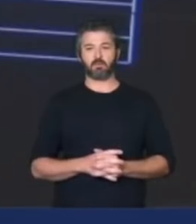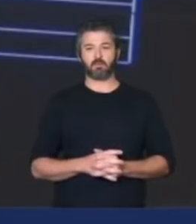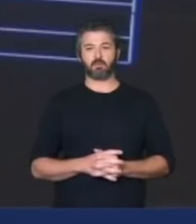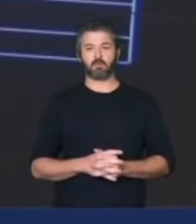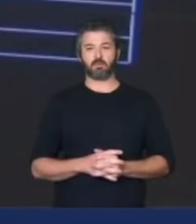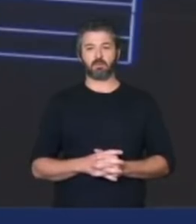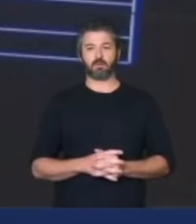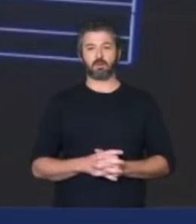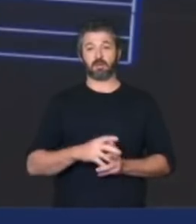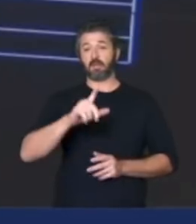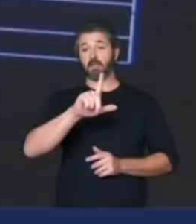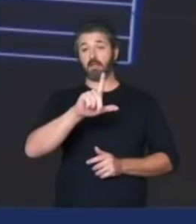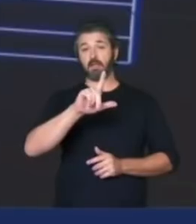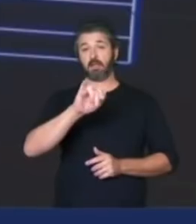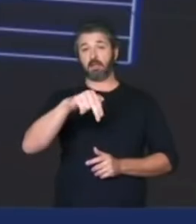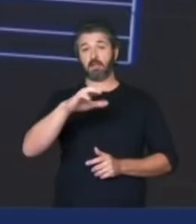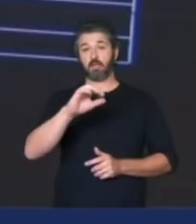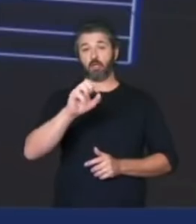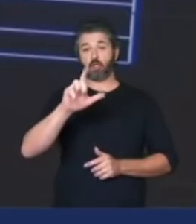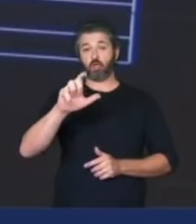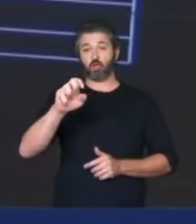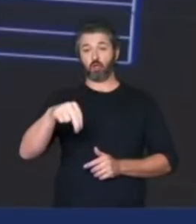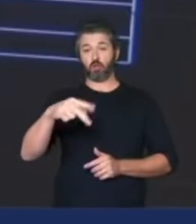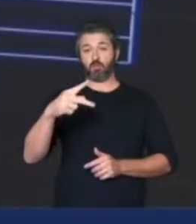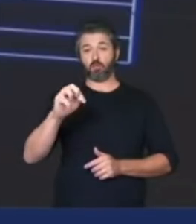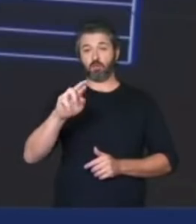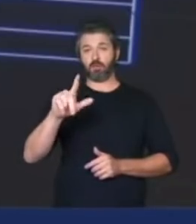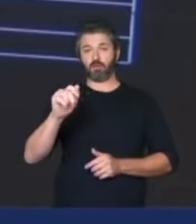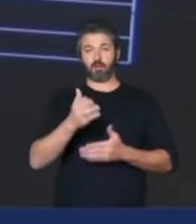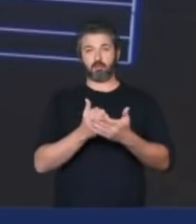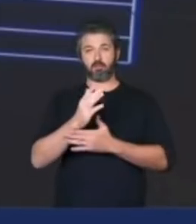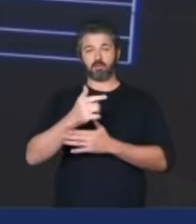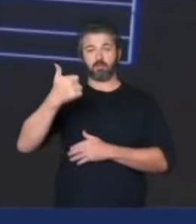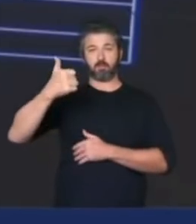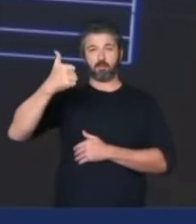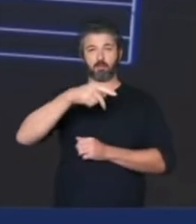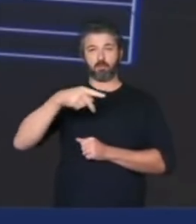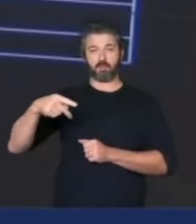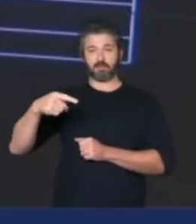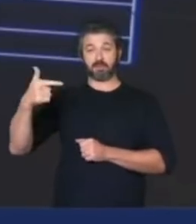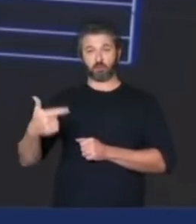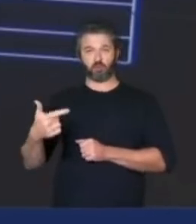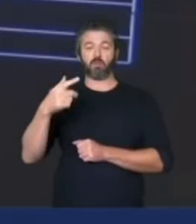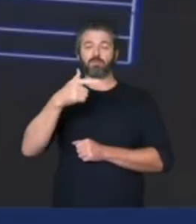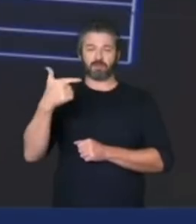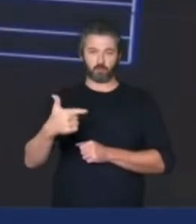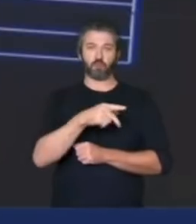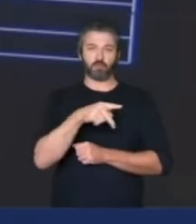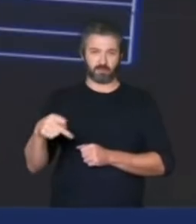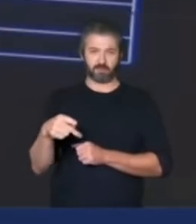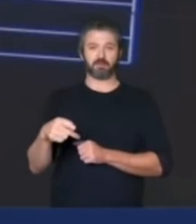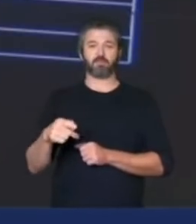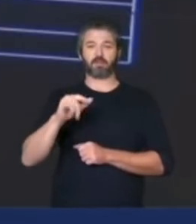Deputado Lincoln Portela atingiu a maioria absoluta. Eleito primeiro vice-presidente, o deputado